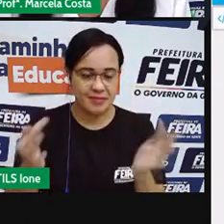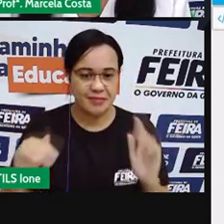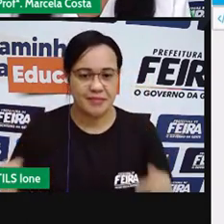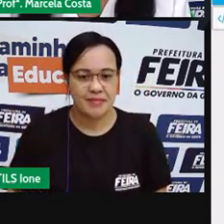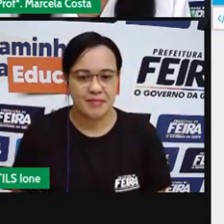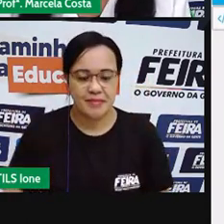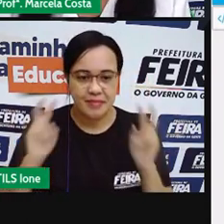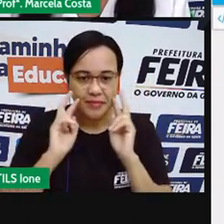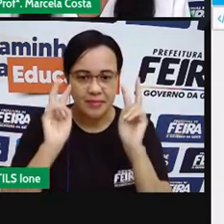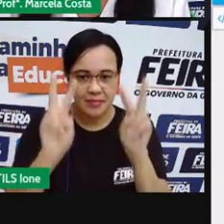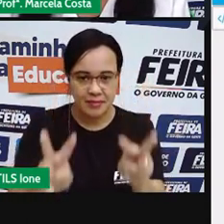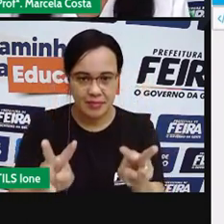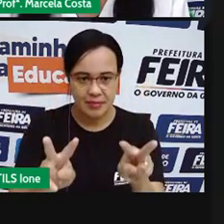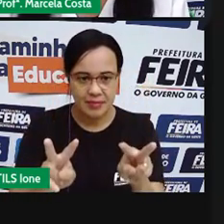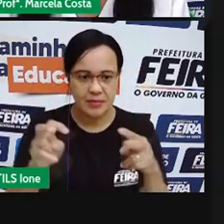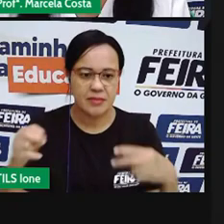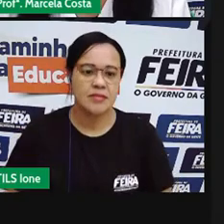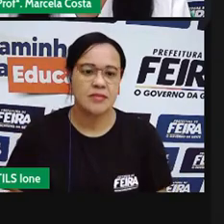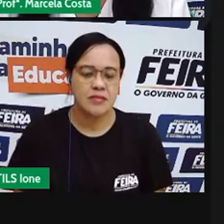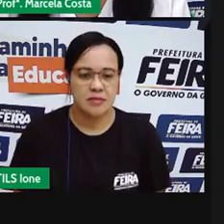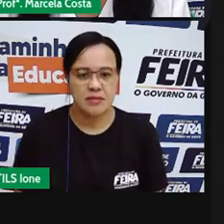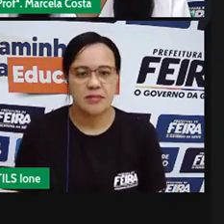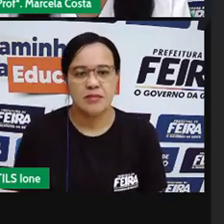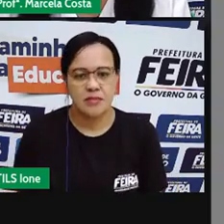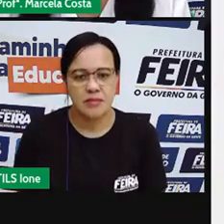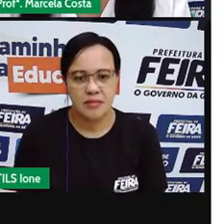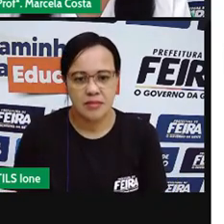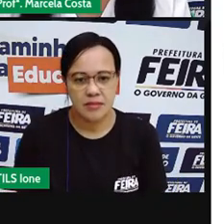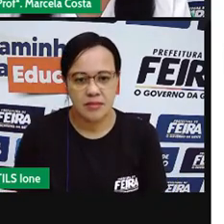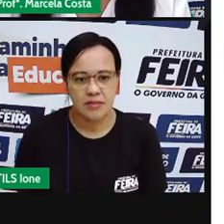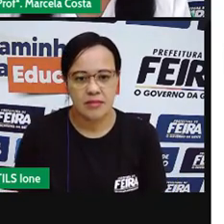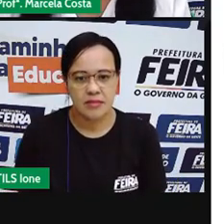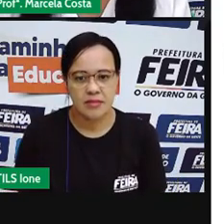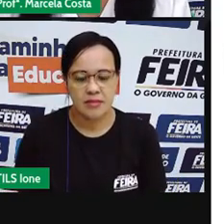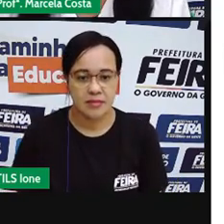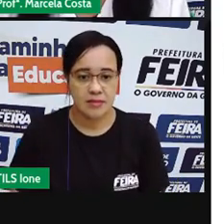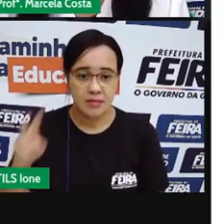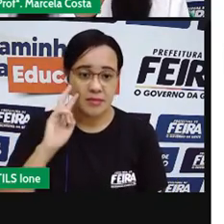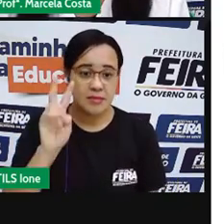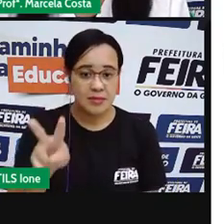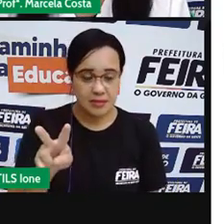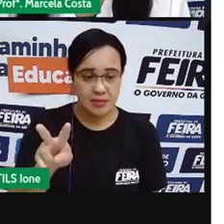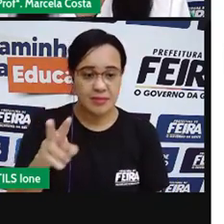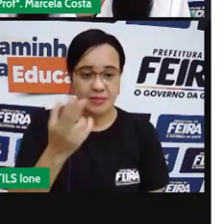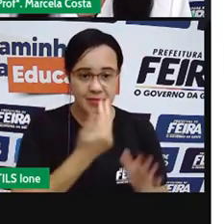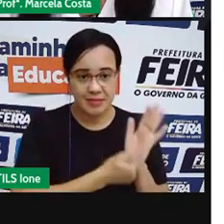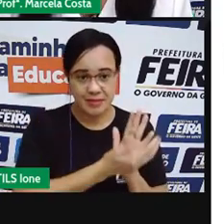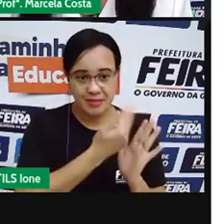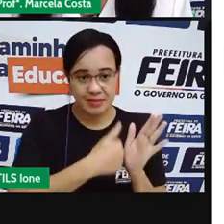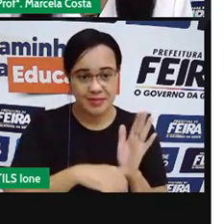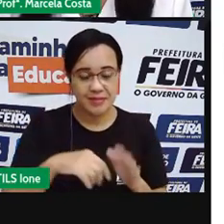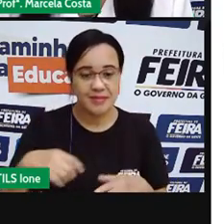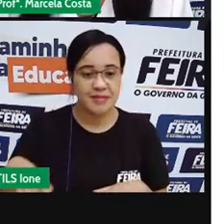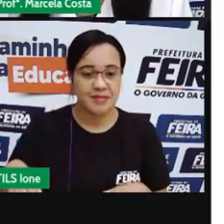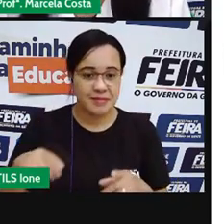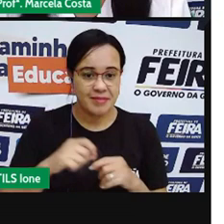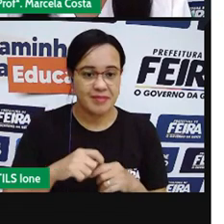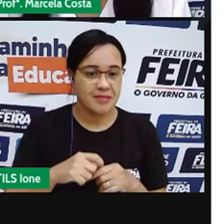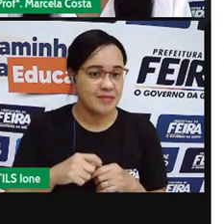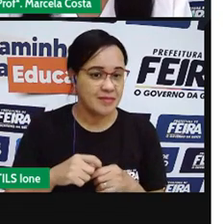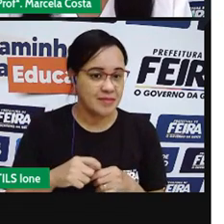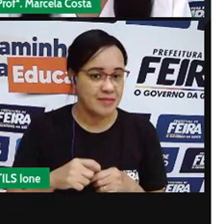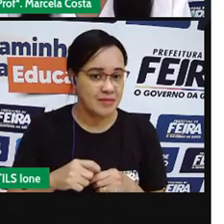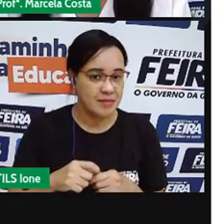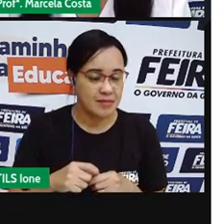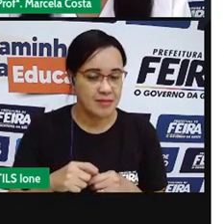Veja que é um jogo que aparece aqui algumas perguntas. Olha, eu tenho aqui um